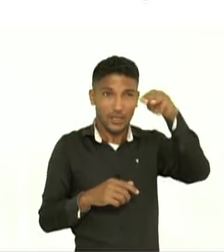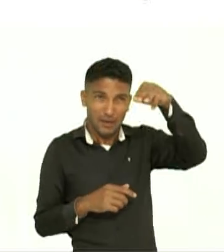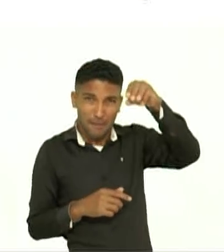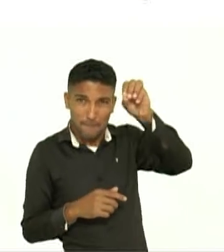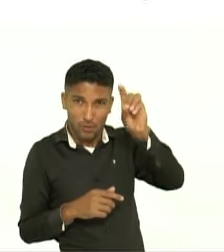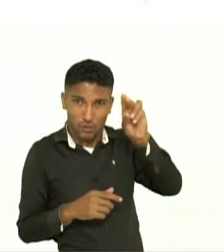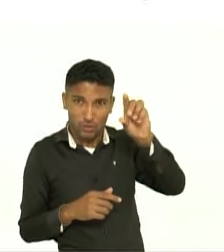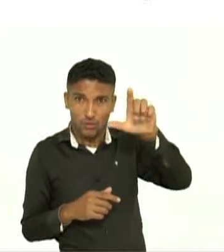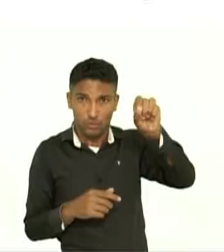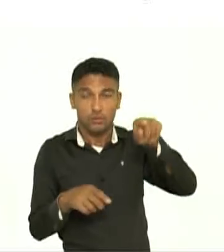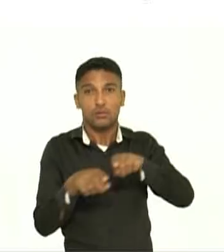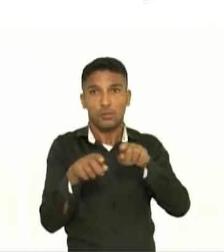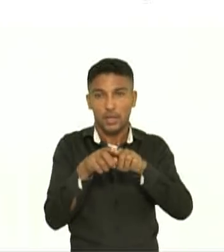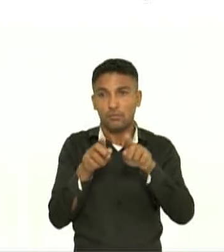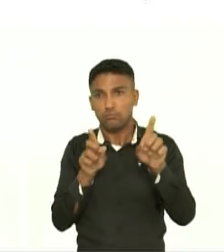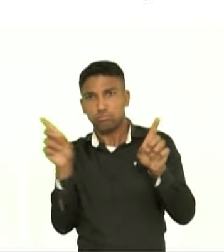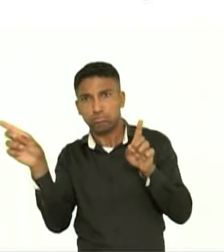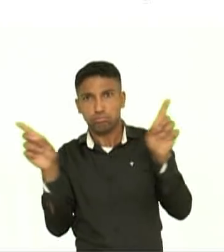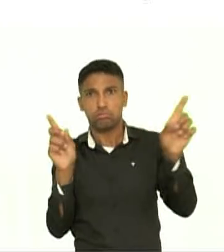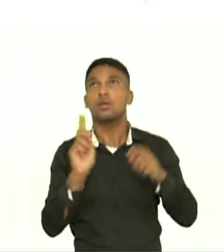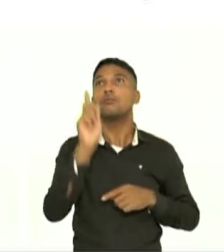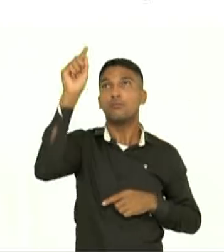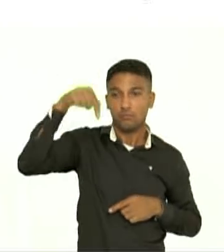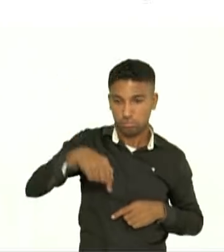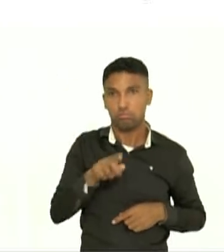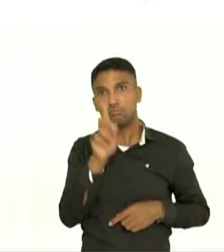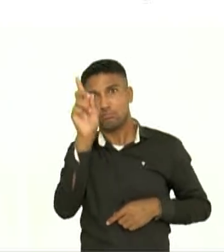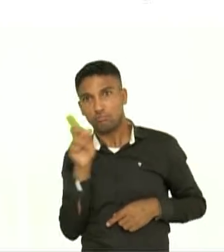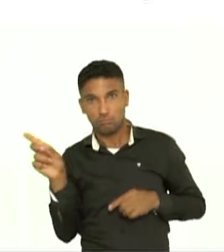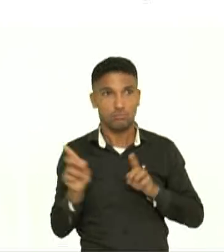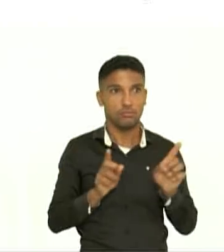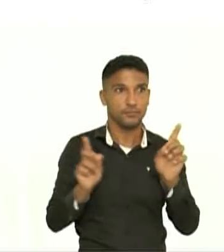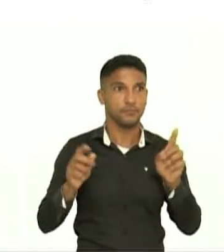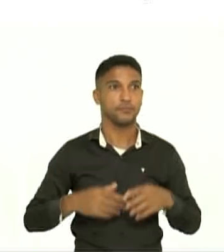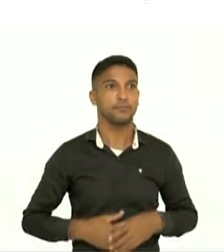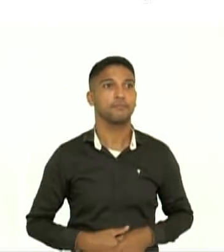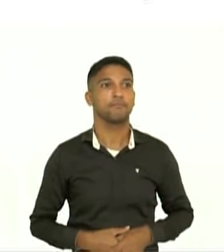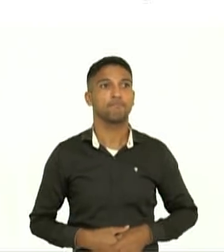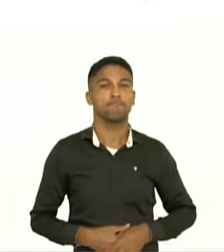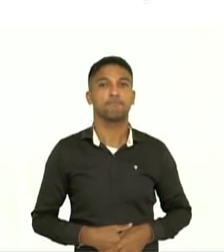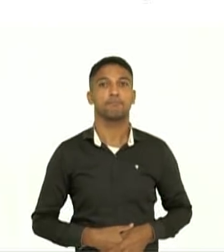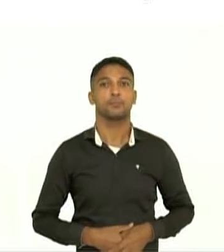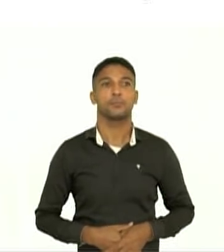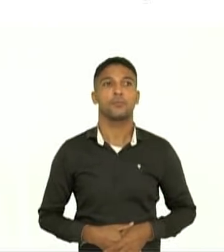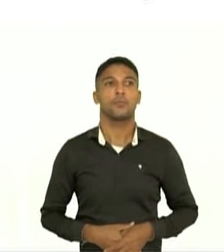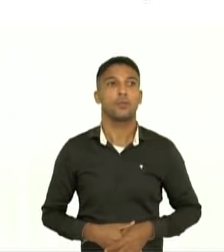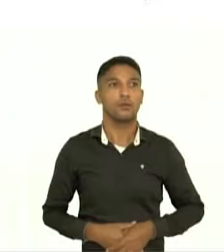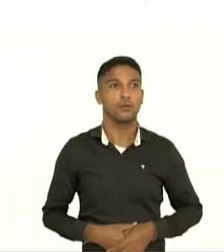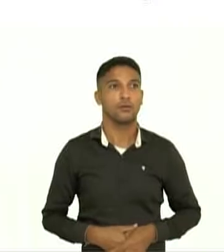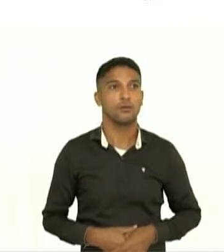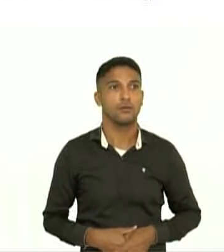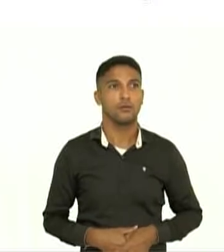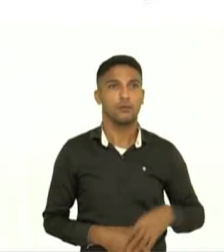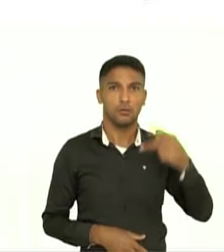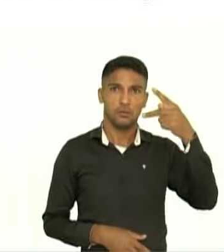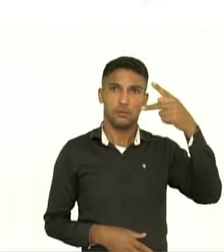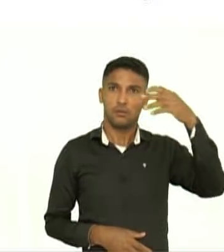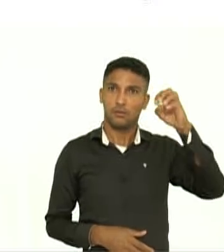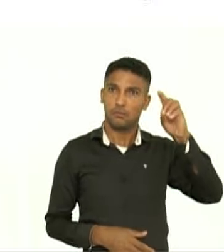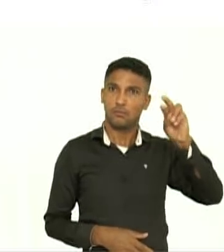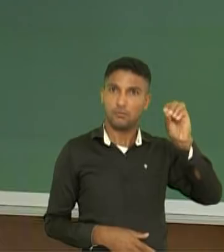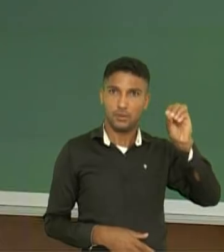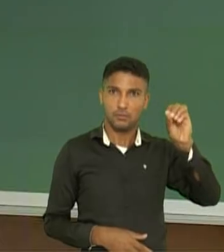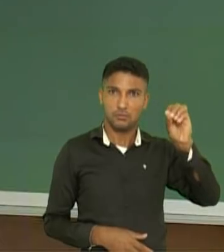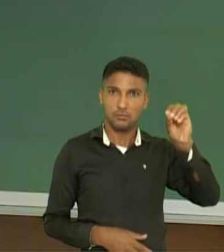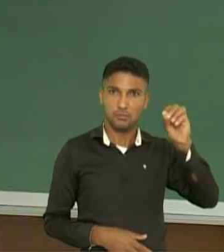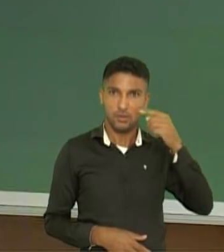e velocidade são exemplos, são vetoriais. Massa e tempo são escalares. O Pedrinho foi um pouco mais